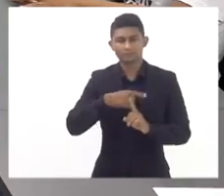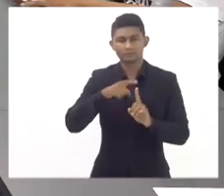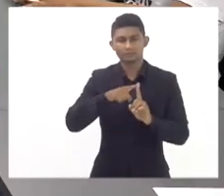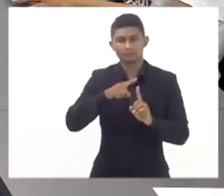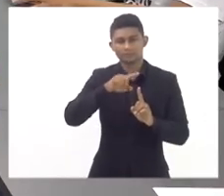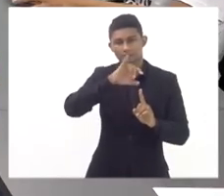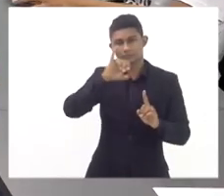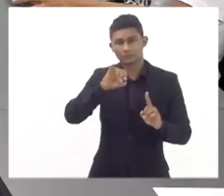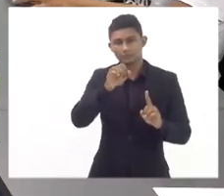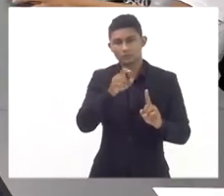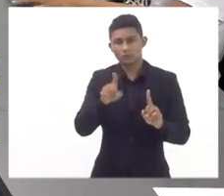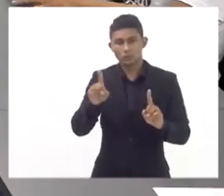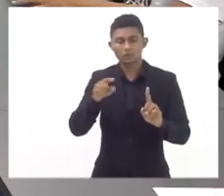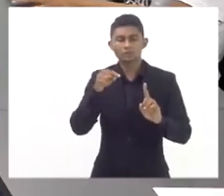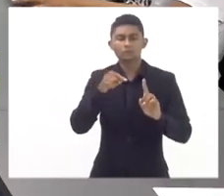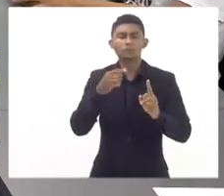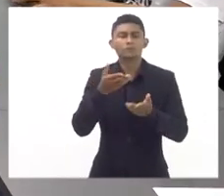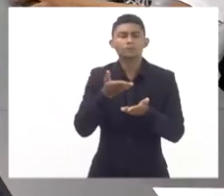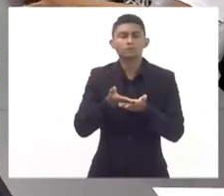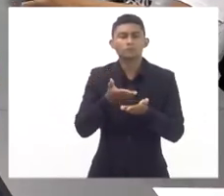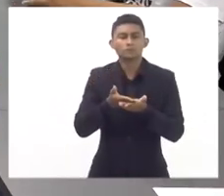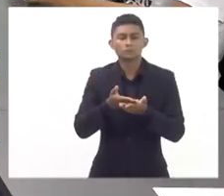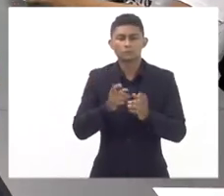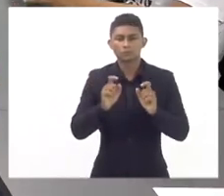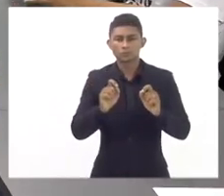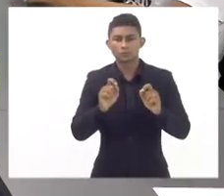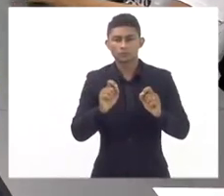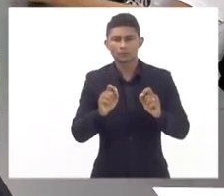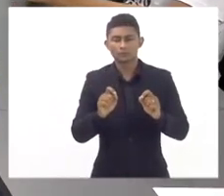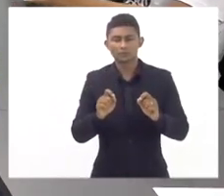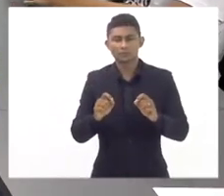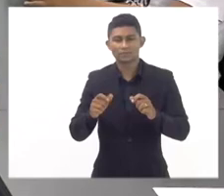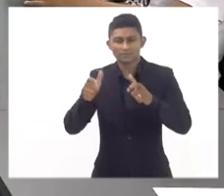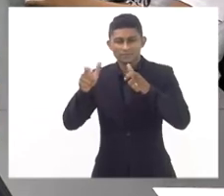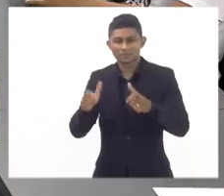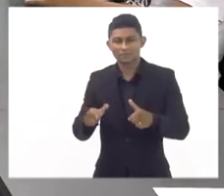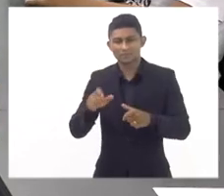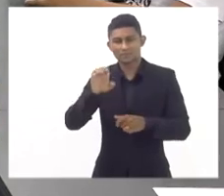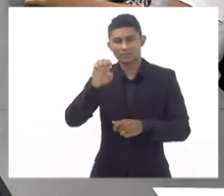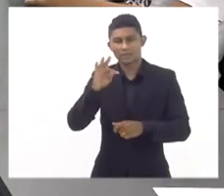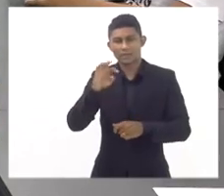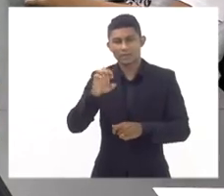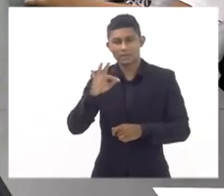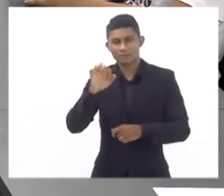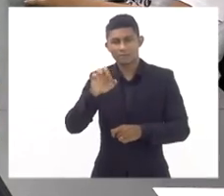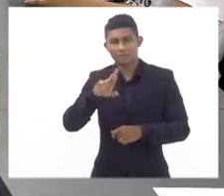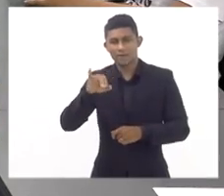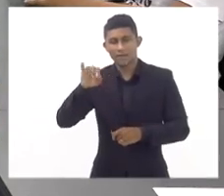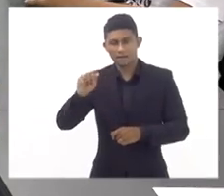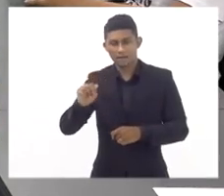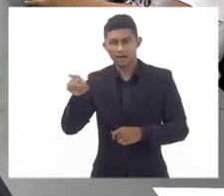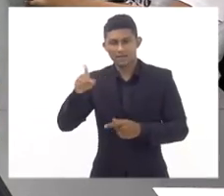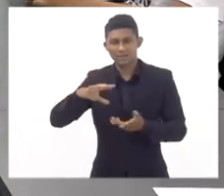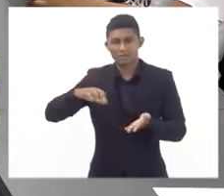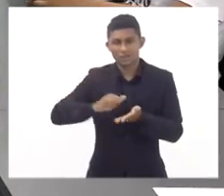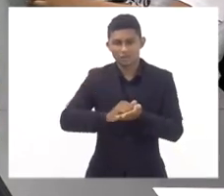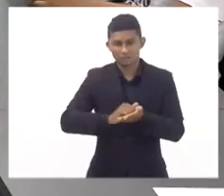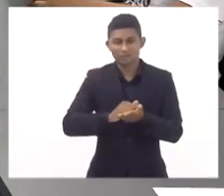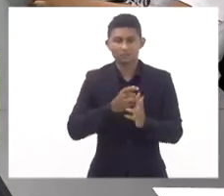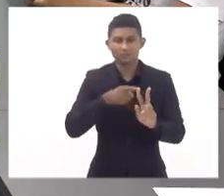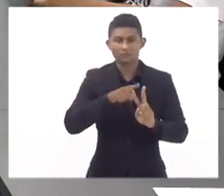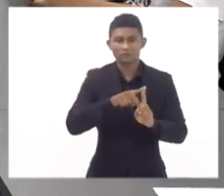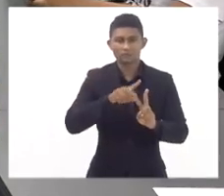Rocha, estudante do curso de edificações da ET Ferreira Viana, e se inscreveram ali no site o Vitor Hugo e a Ana Luísa.